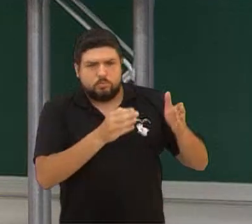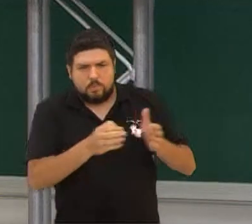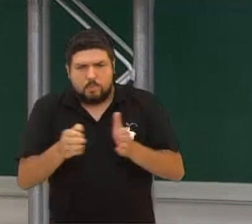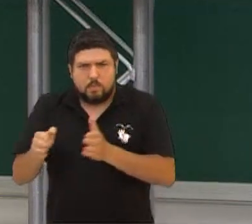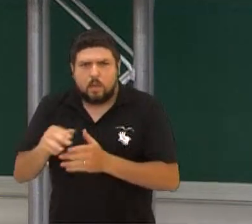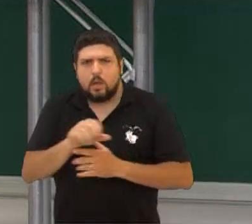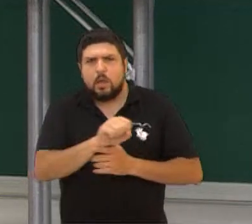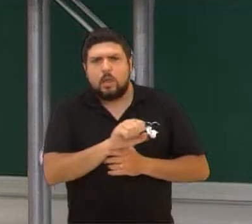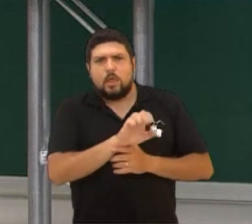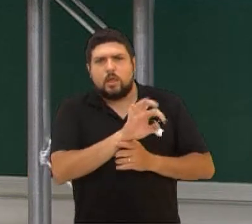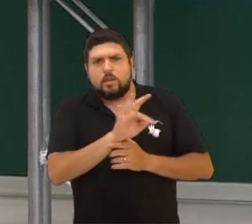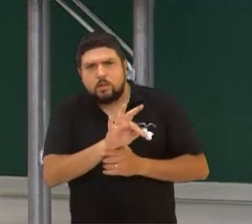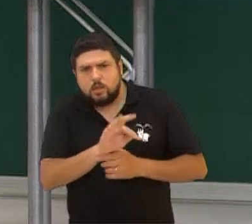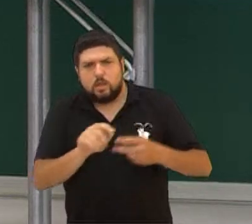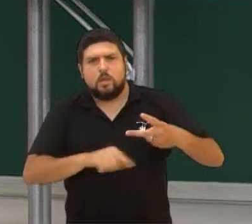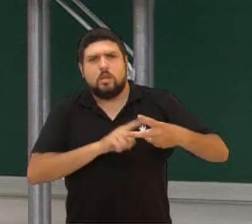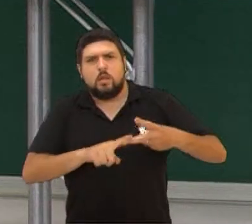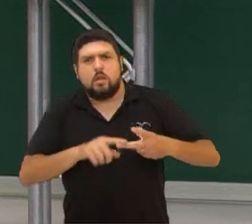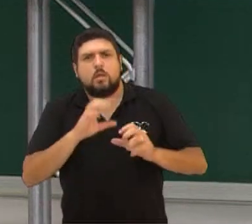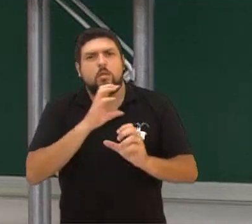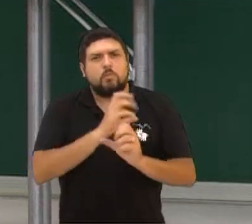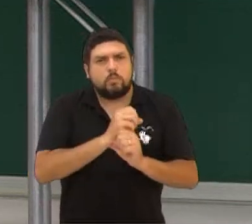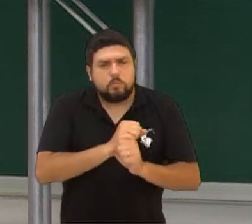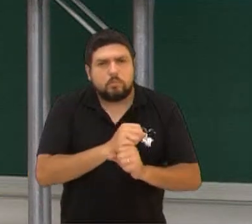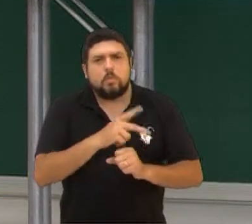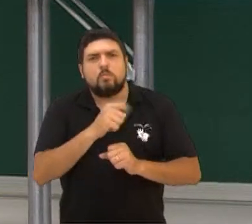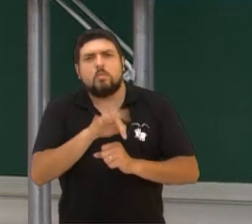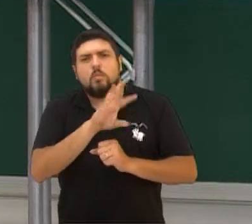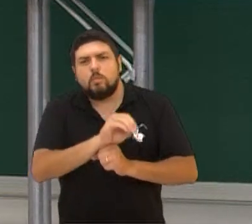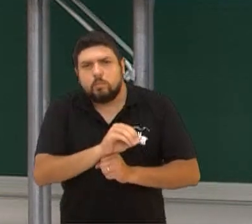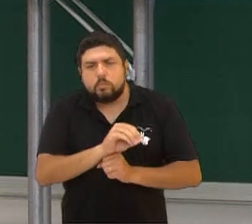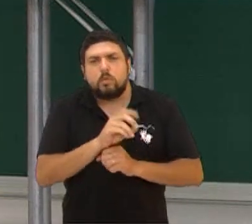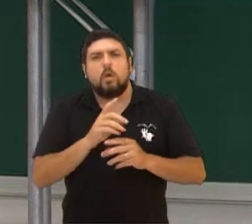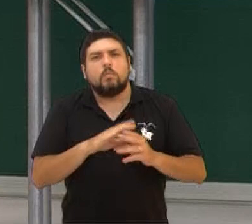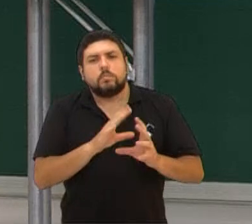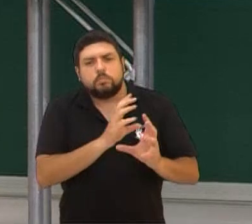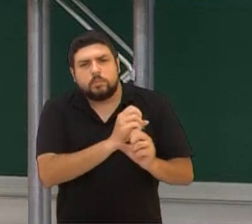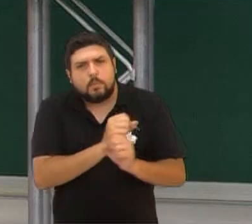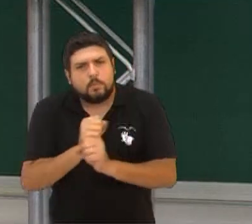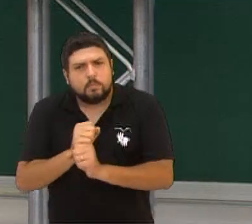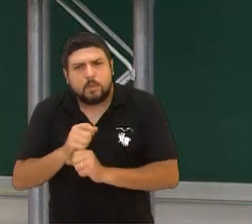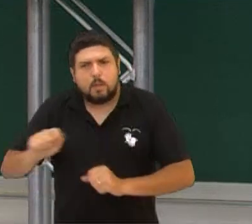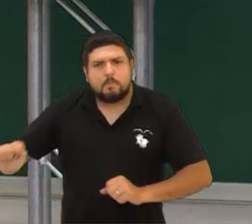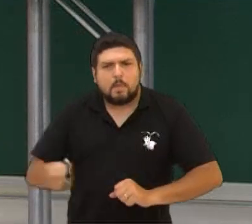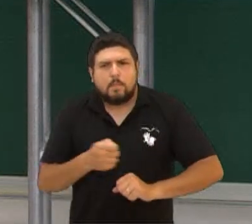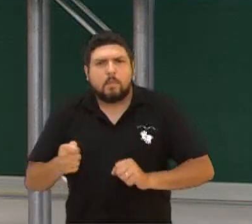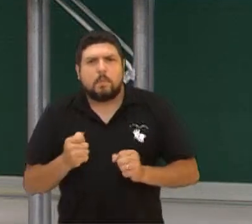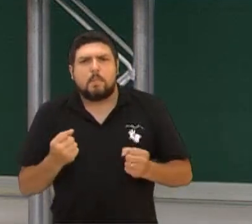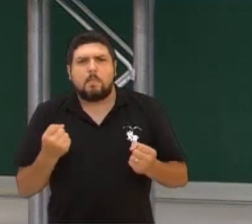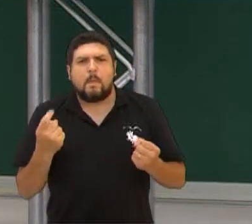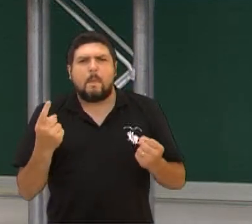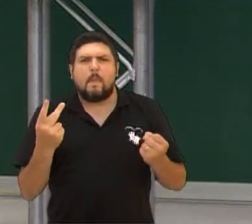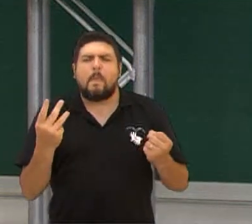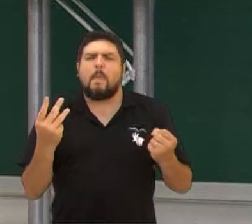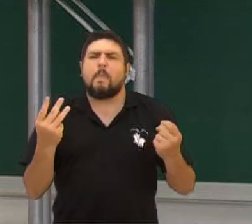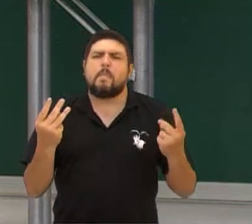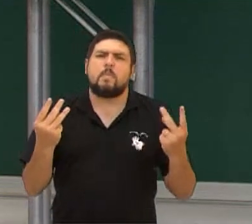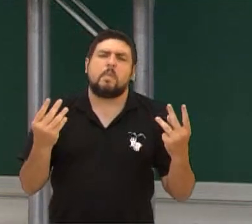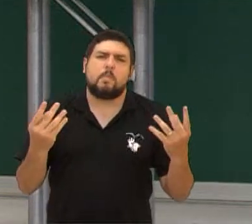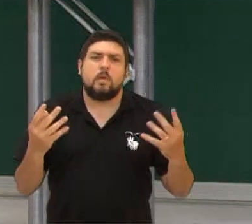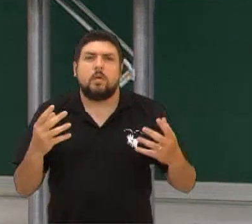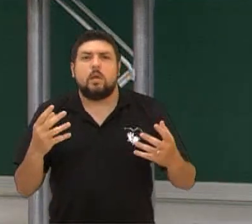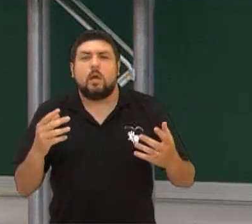cada ponto, né, por uma pontuação que o tenista tem que alcançar, isso pode levar a